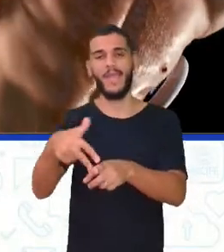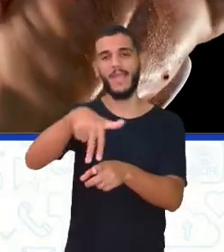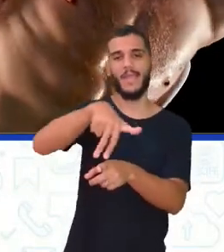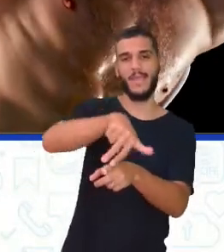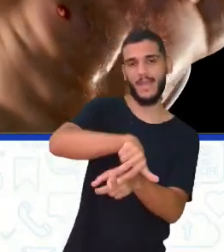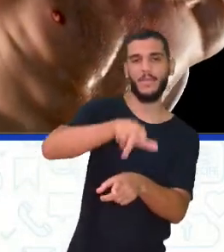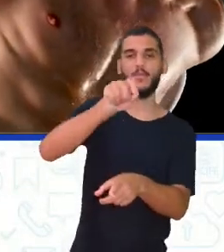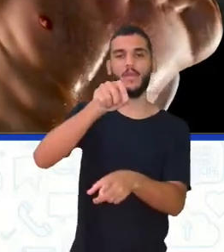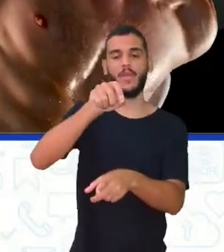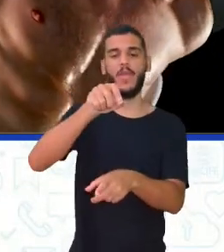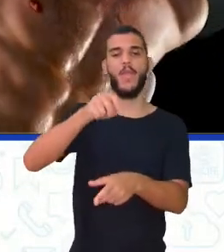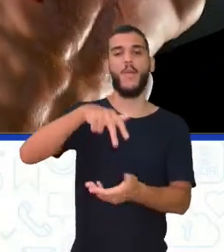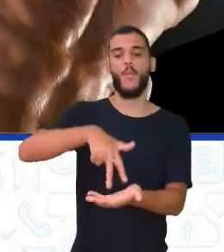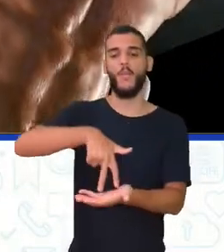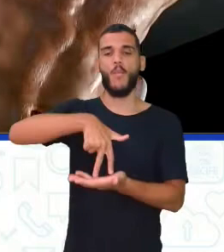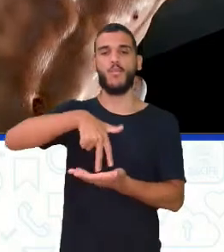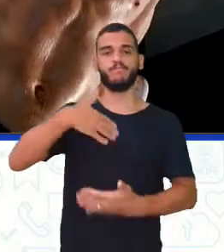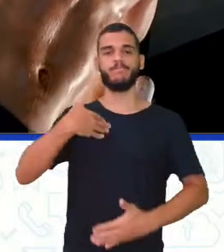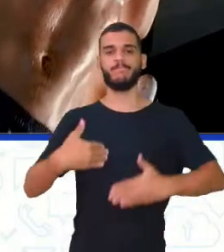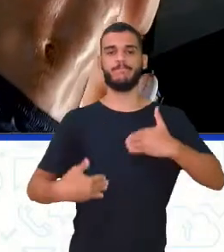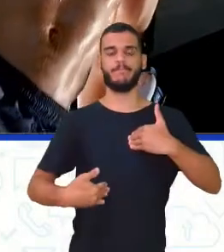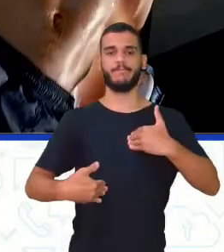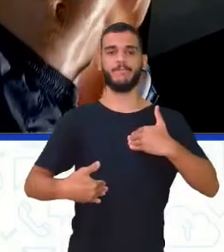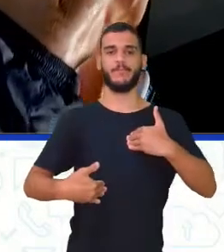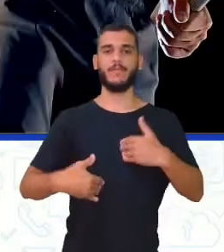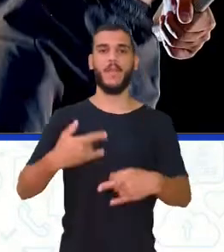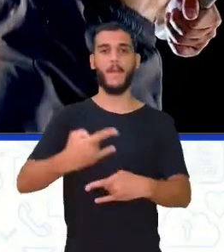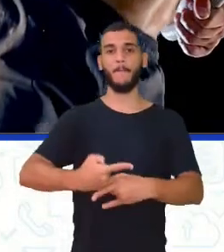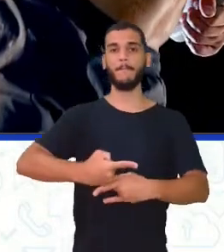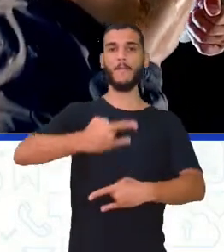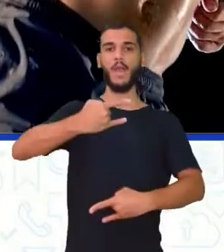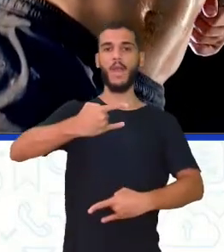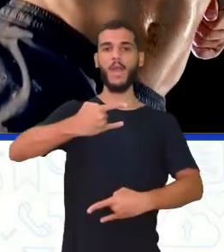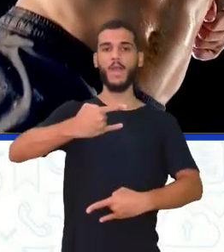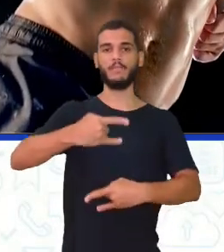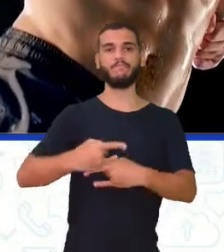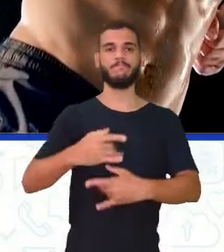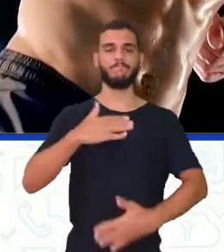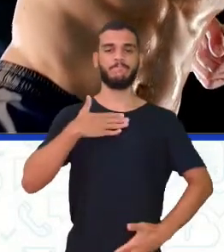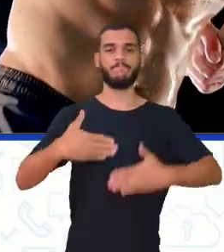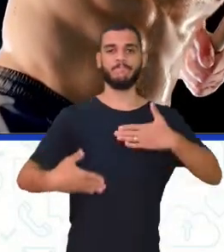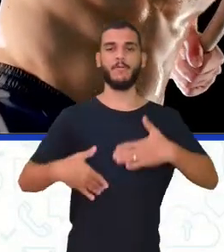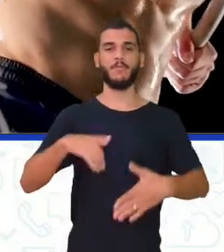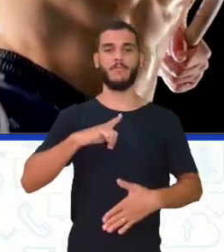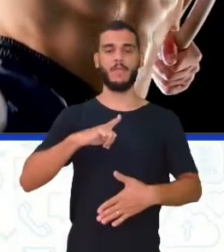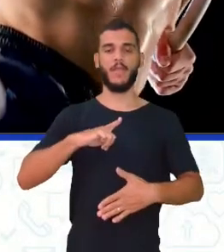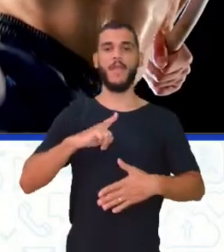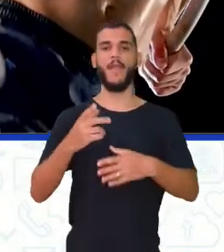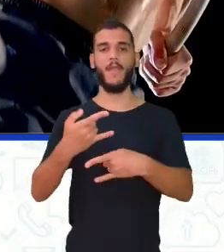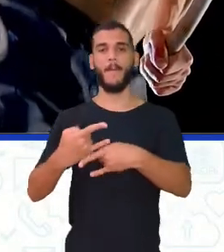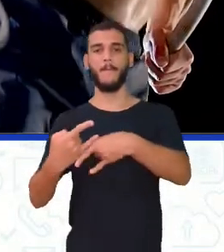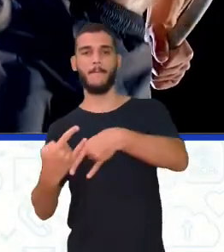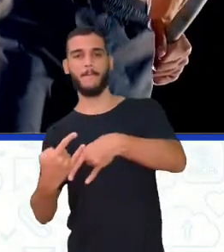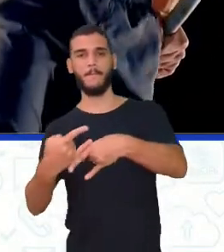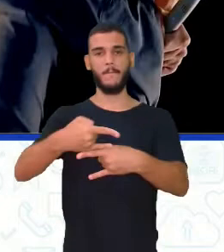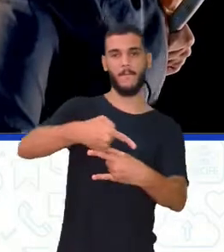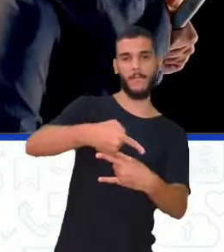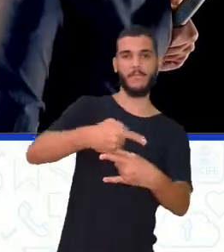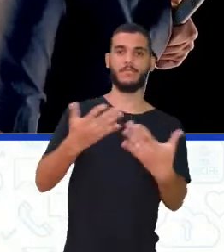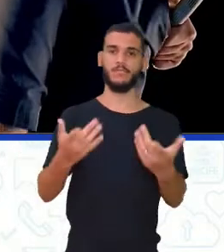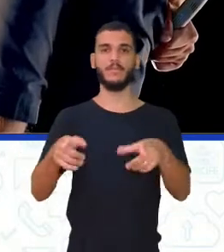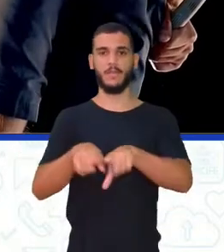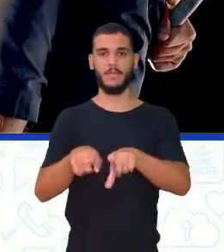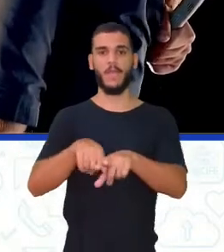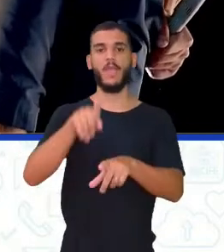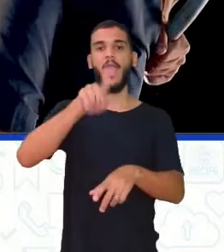Então, graças aos nossos músculos, nós temos aí a questão de diversas posições que nós podemos ficar. É